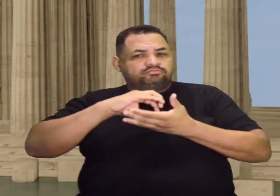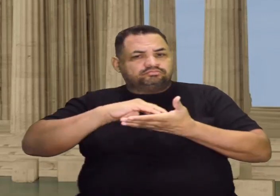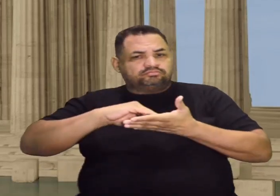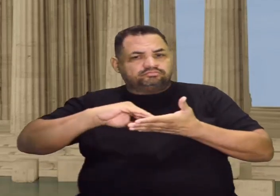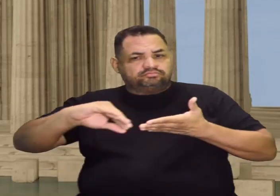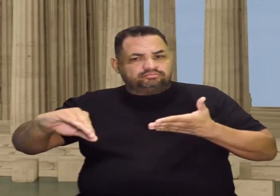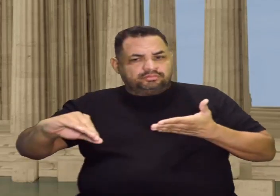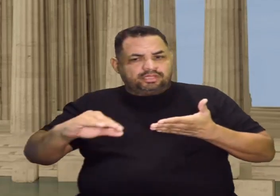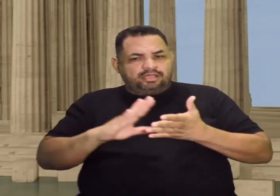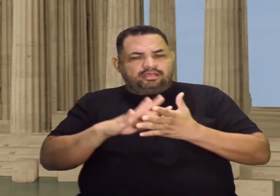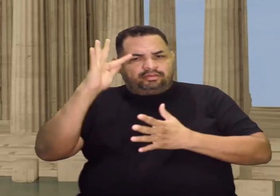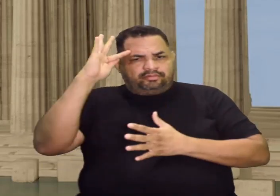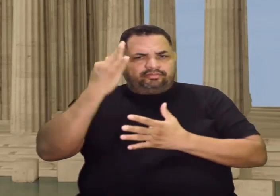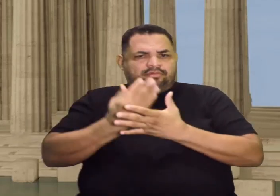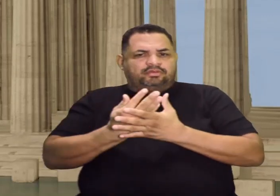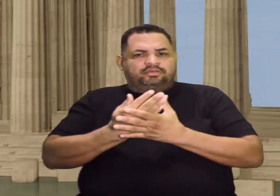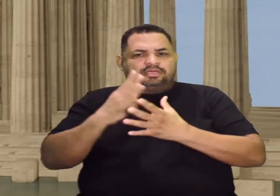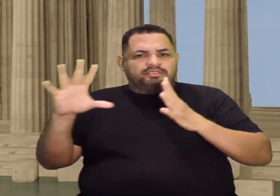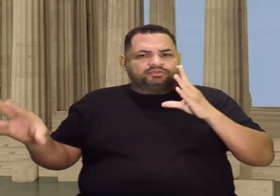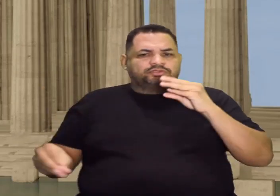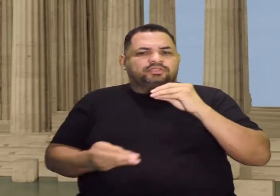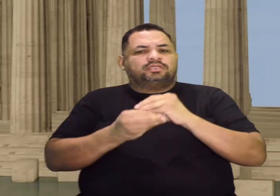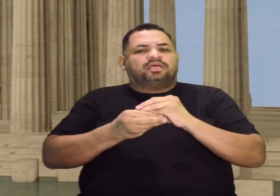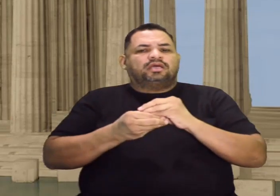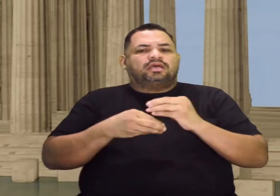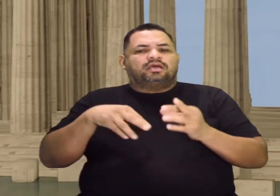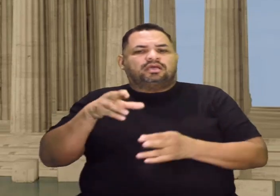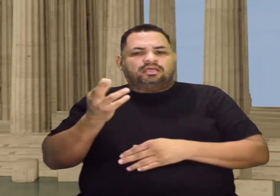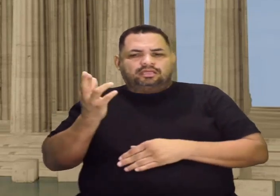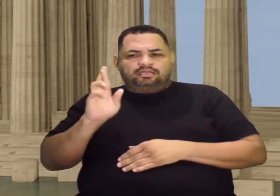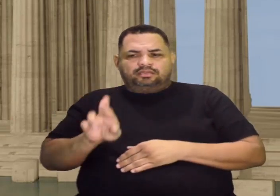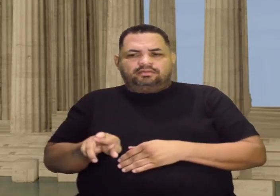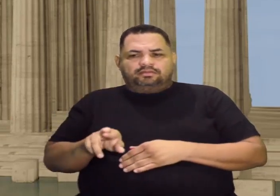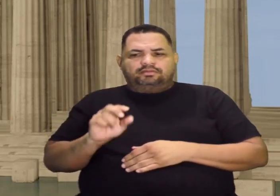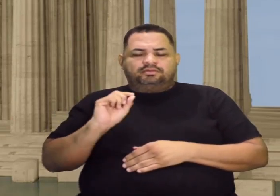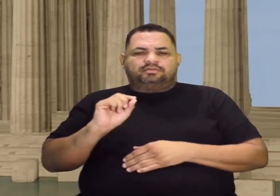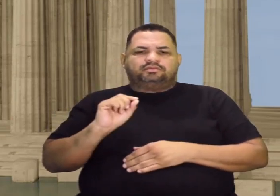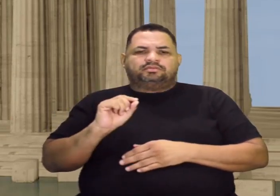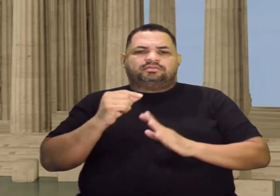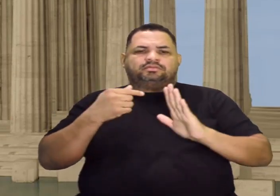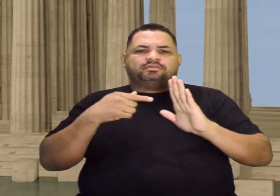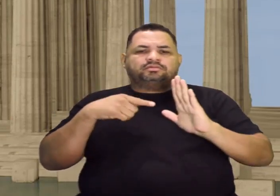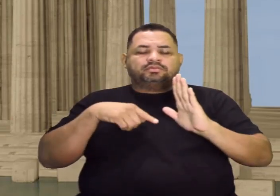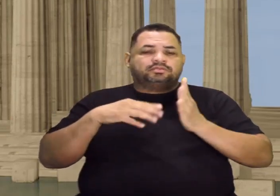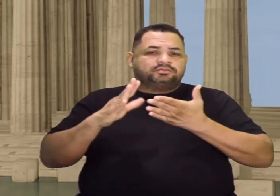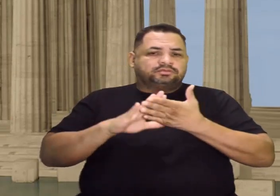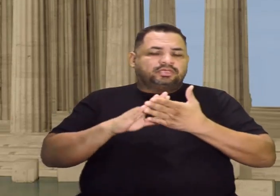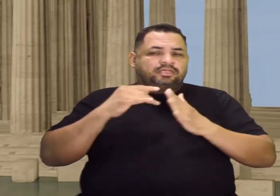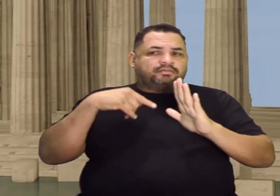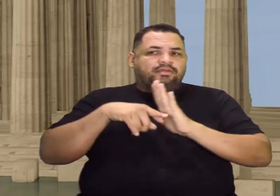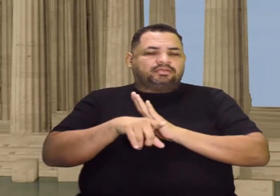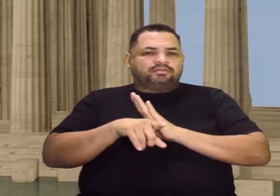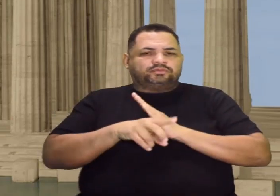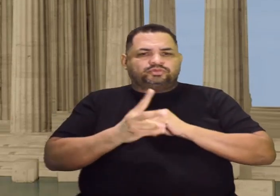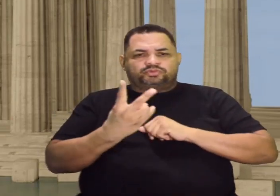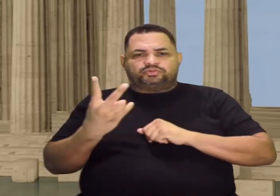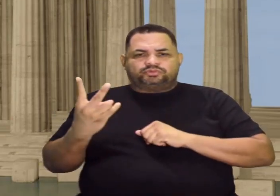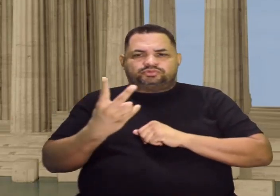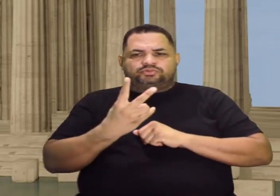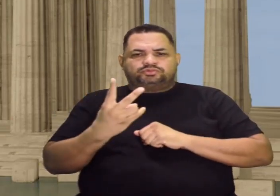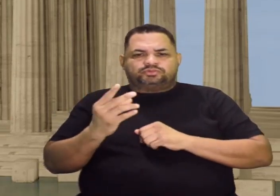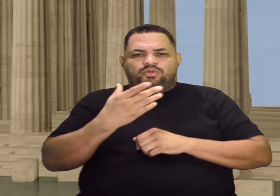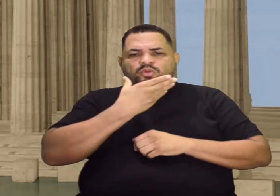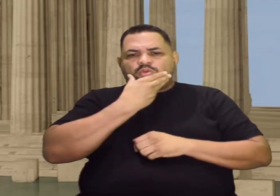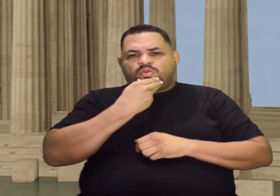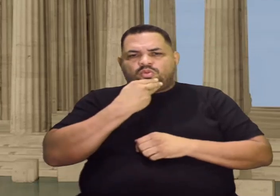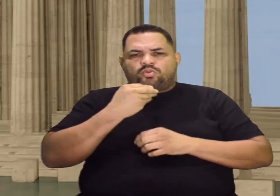e colocar no âmbito da razão. Então isso era o questionamento desse período. E esses dois pensadores,